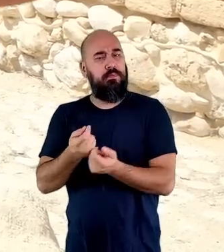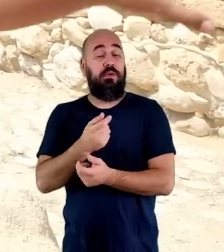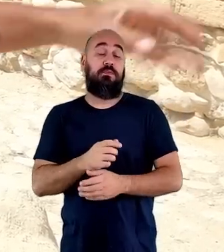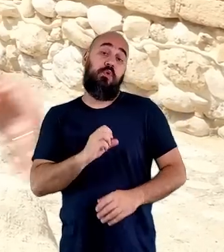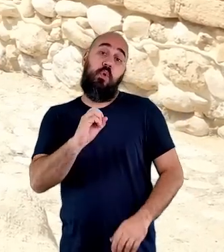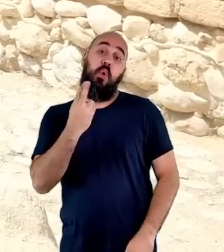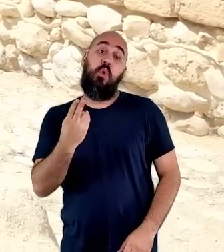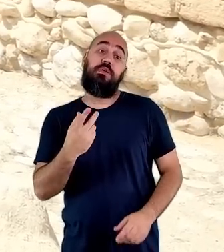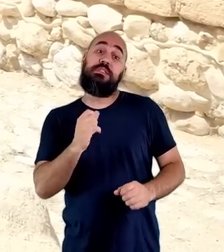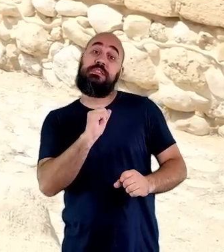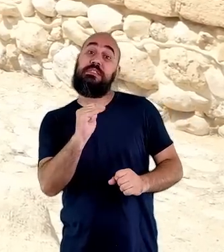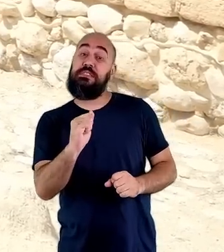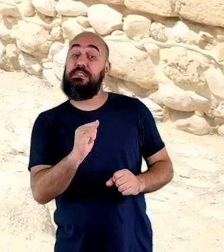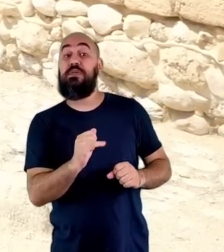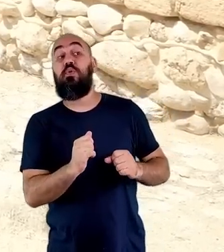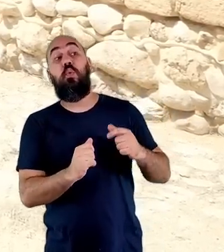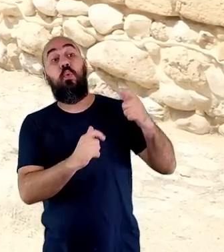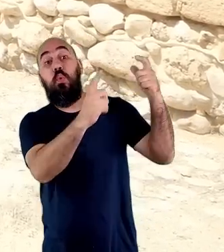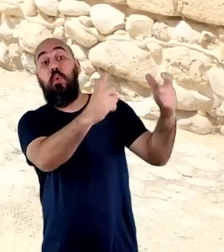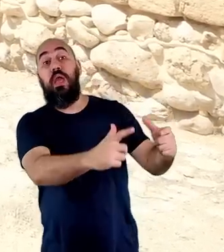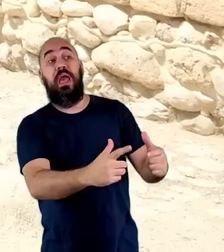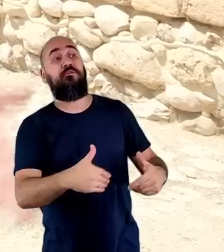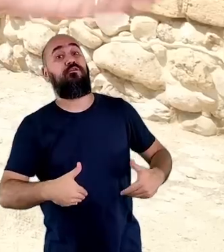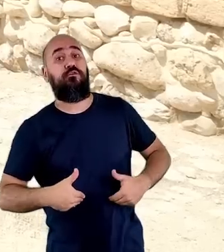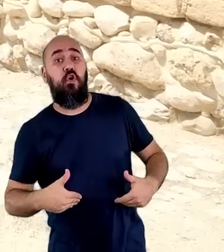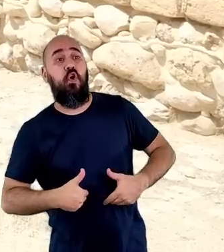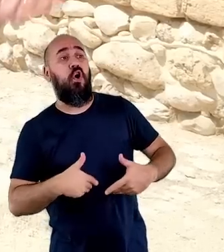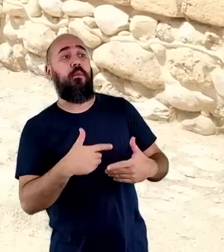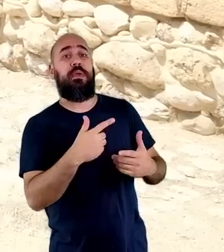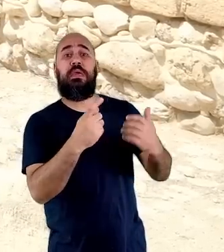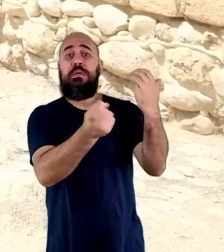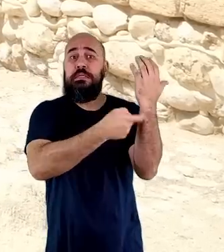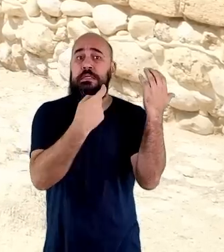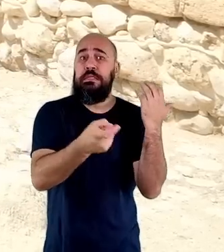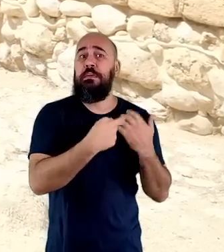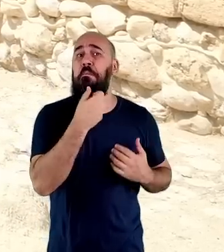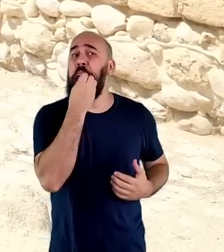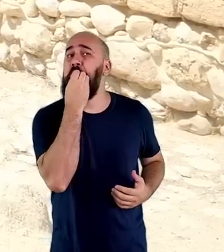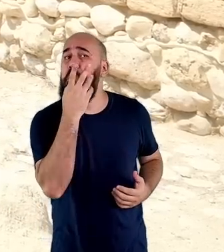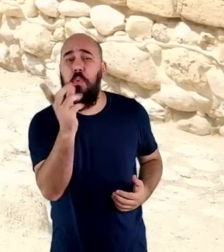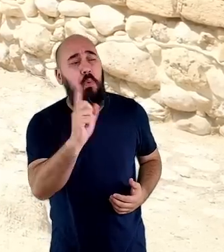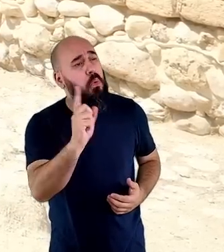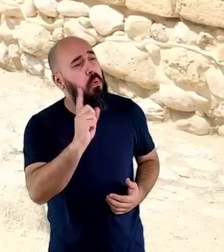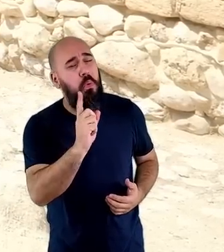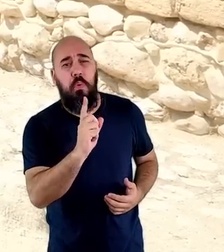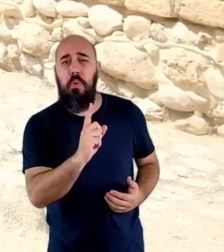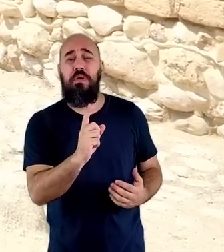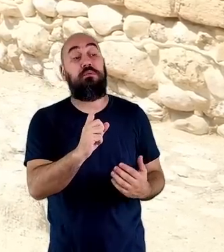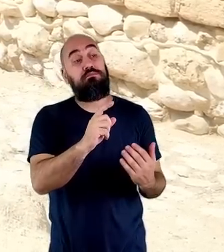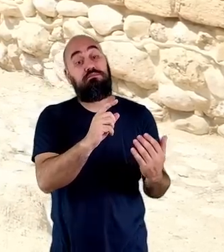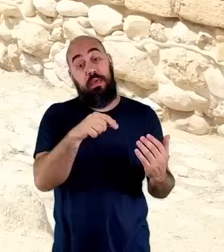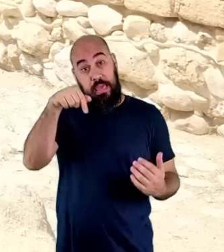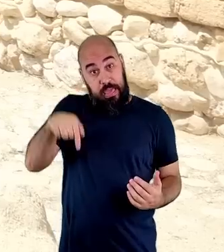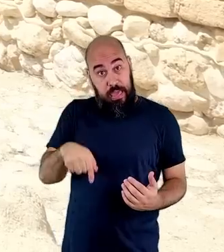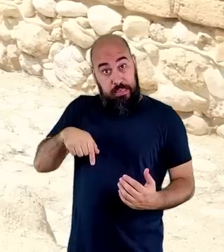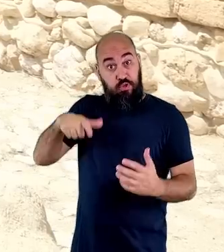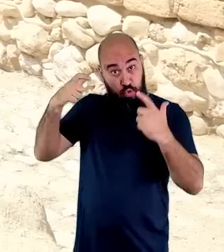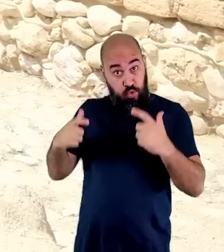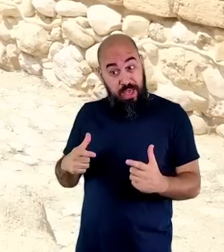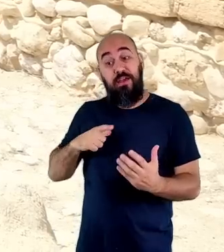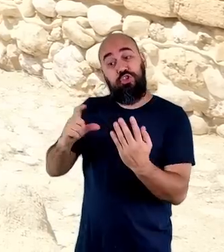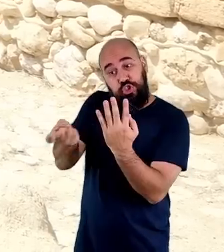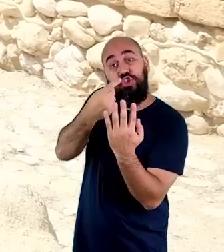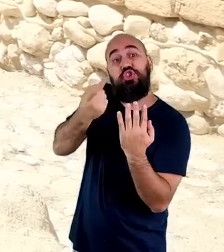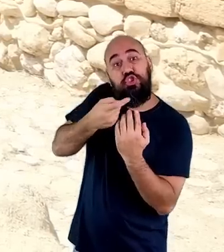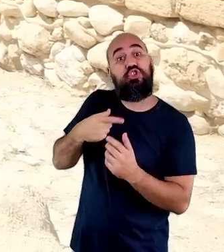colheita não foi bem, aqui eles podiam pegar o alimento e levar para vender para o povo. E em época de ataque, o povo também estava bem guarnecido